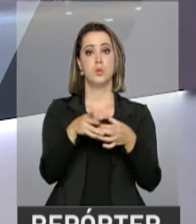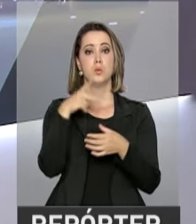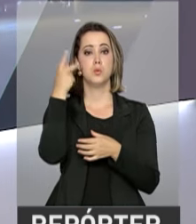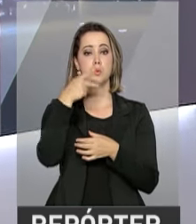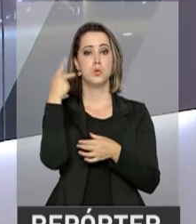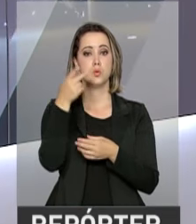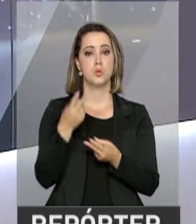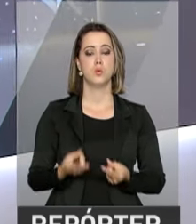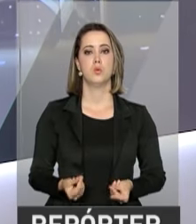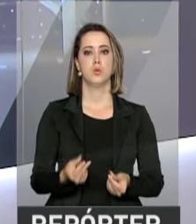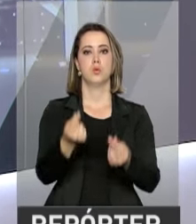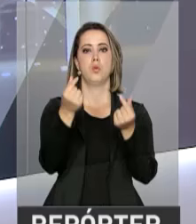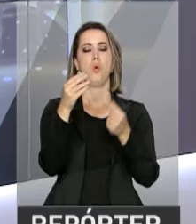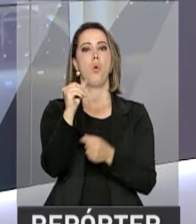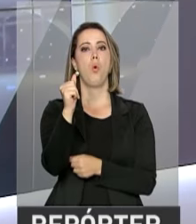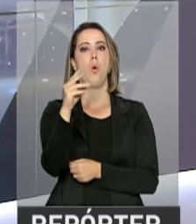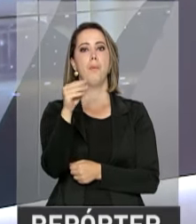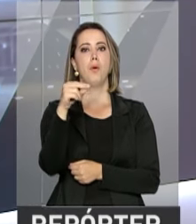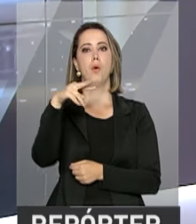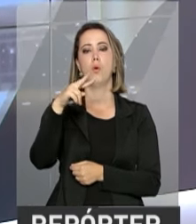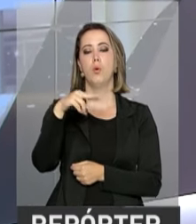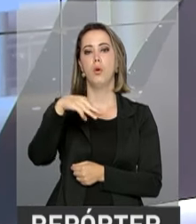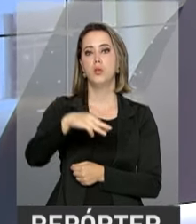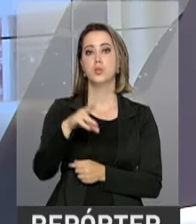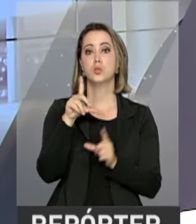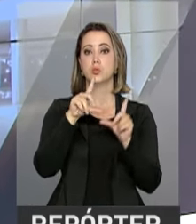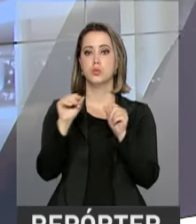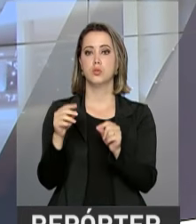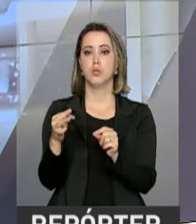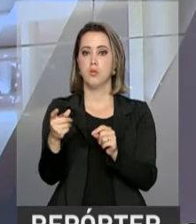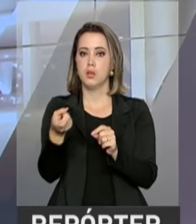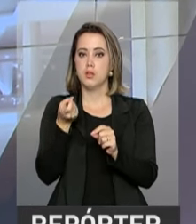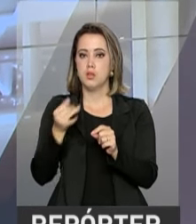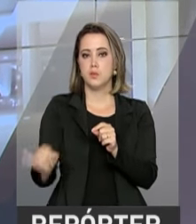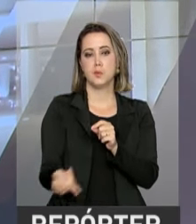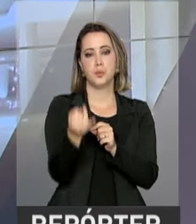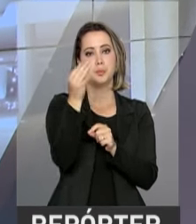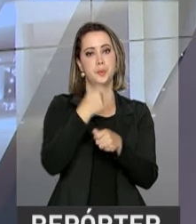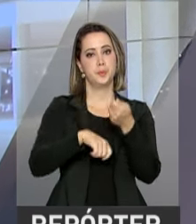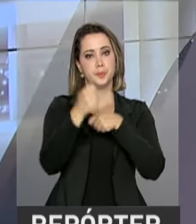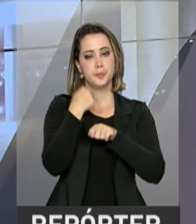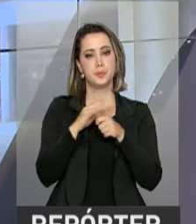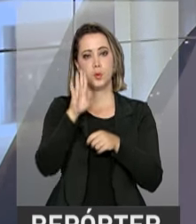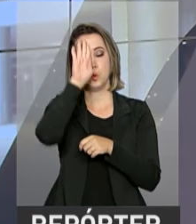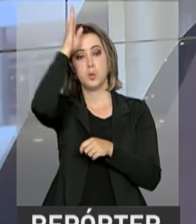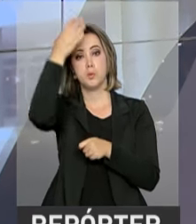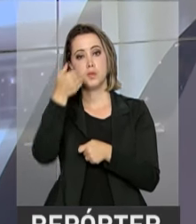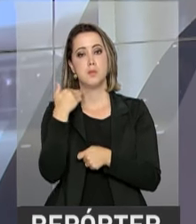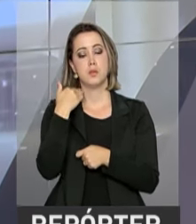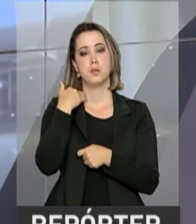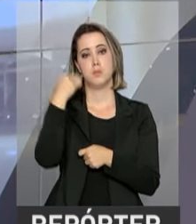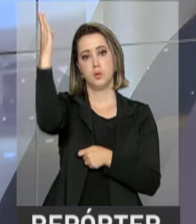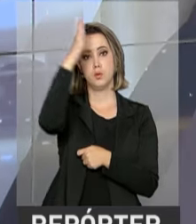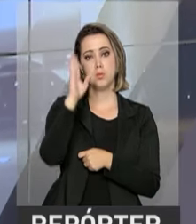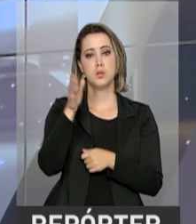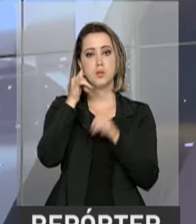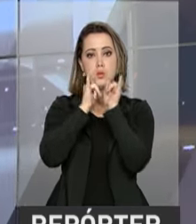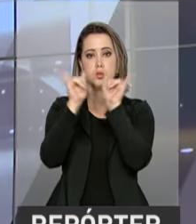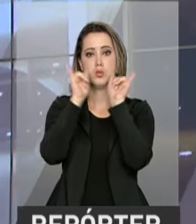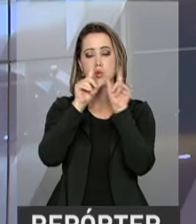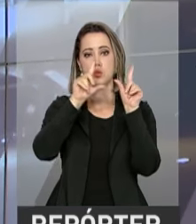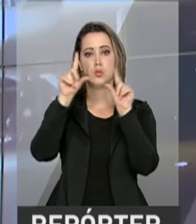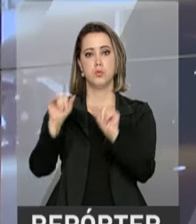política monetária copom de reduzir a selic taxa básica de juros da economia os principais bancos brasileiros já anunciaram